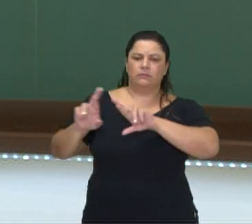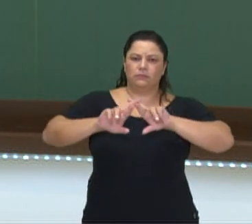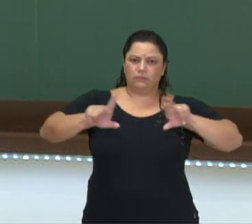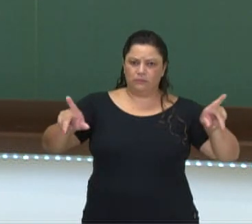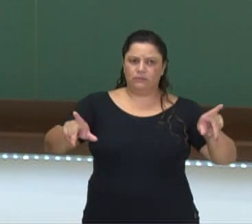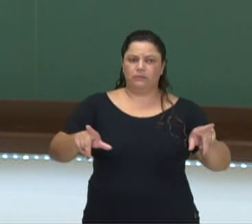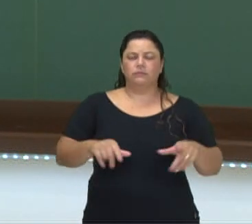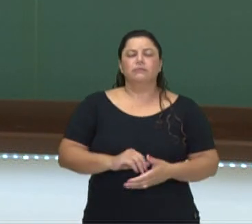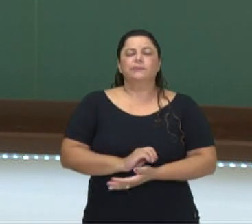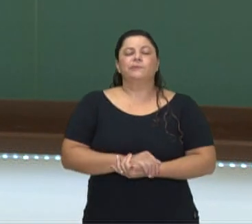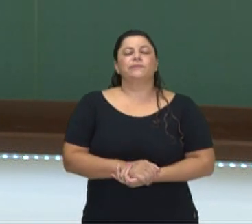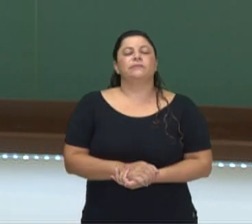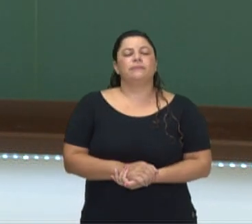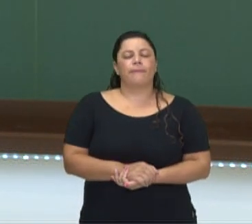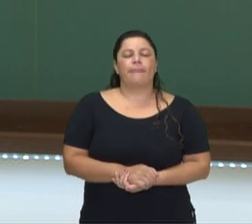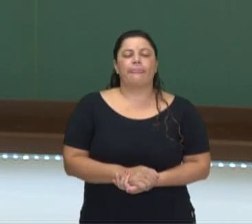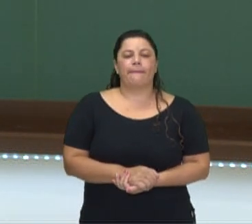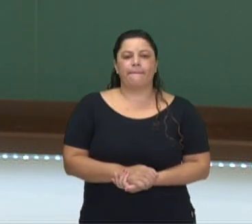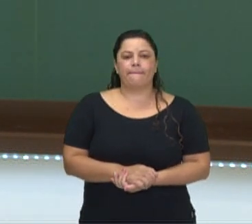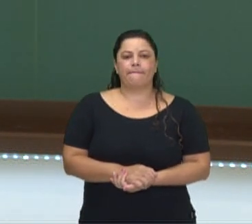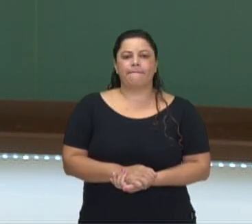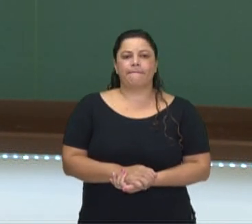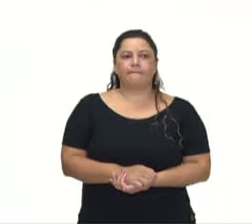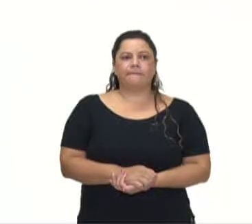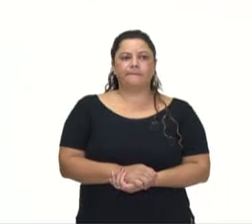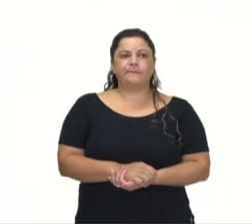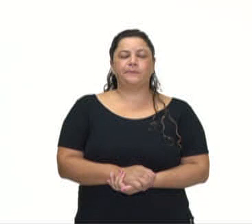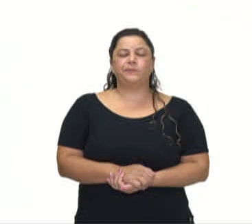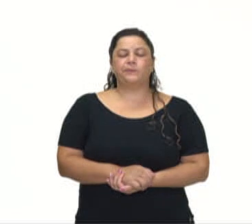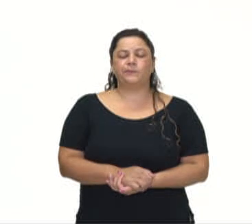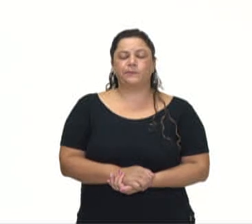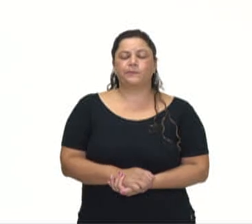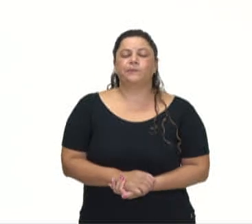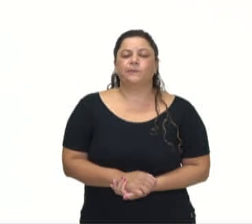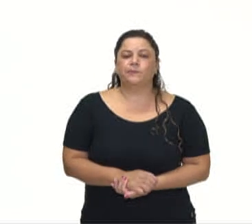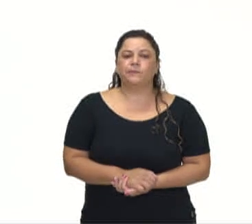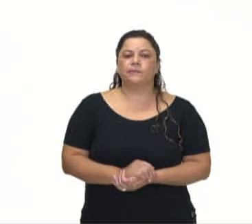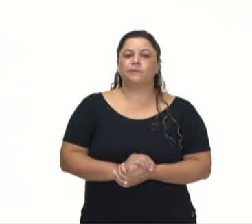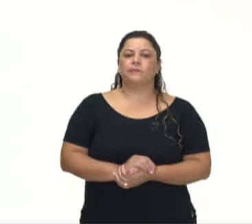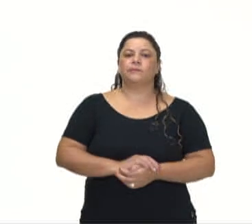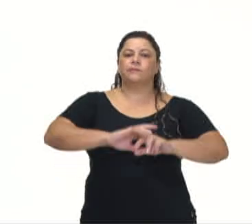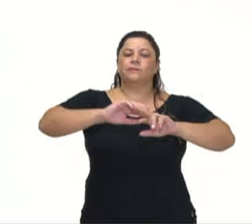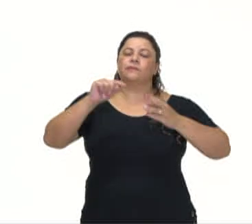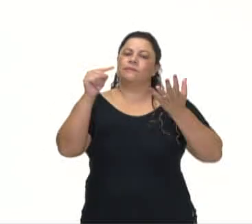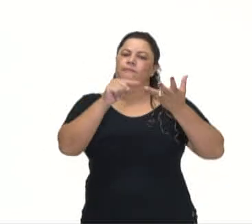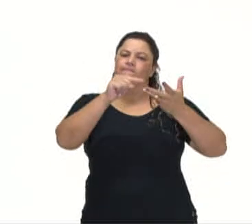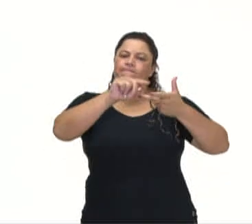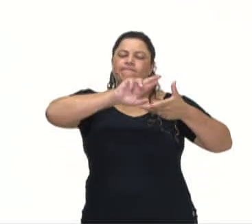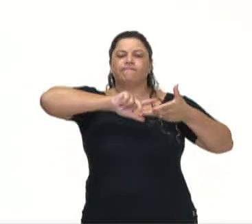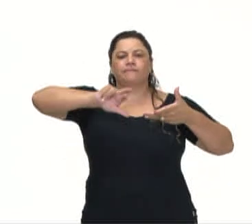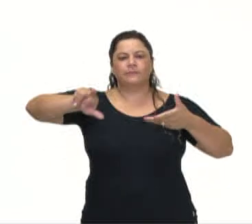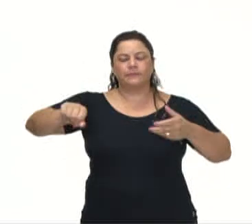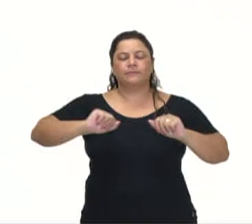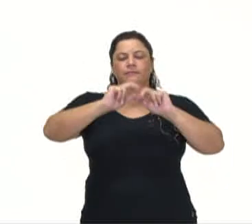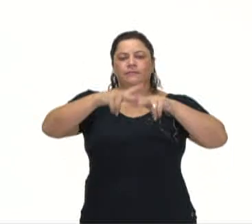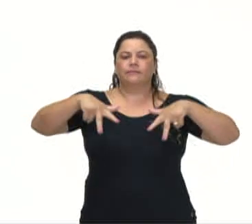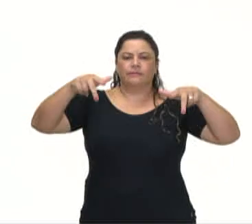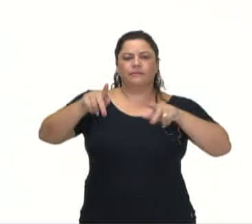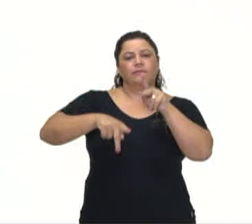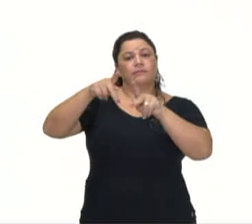bem importante pensar ali nas duas questões. Diversidade étnica da população nacional contribui para a